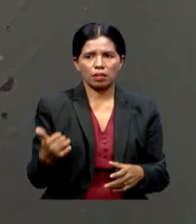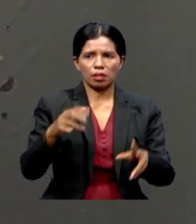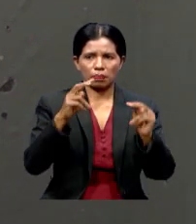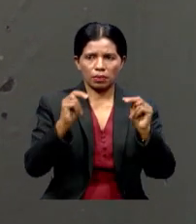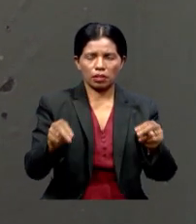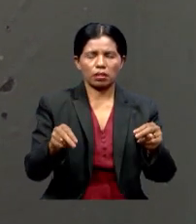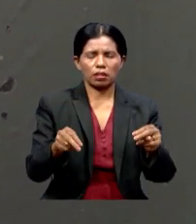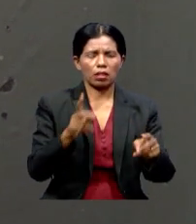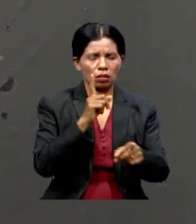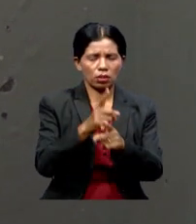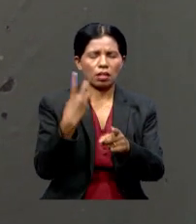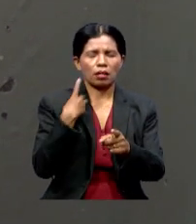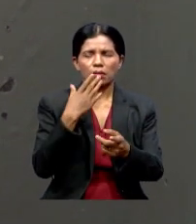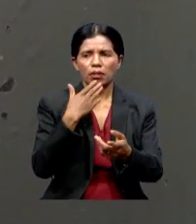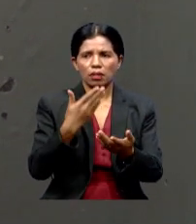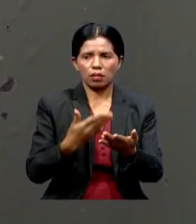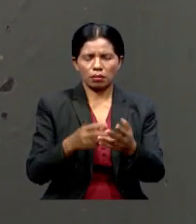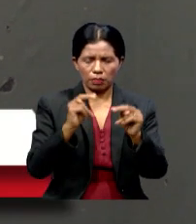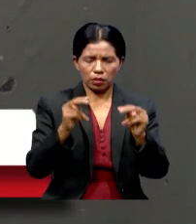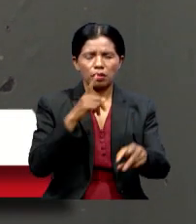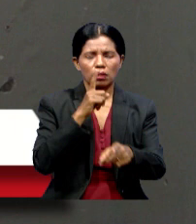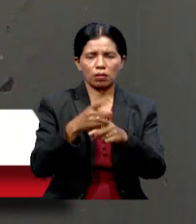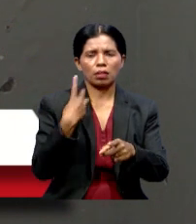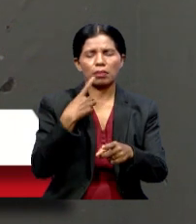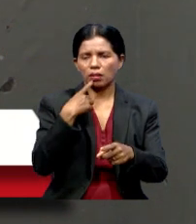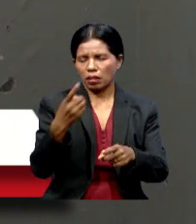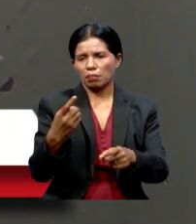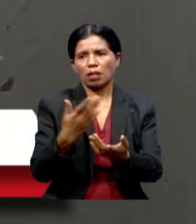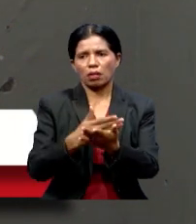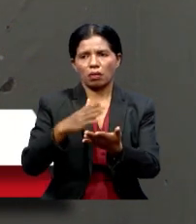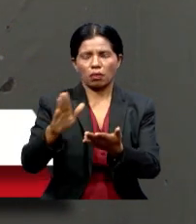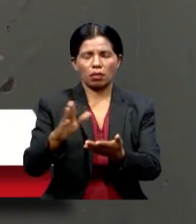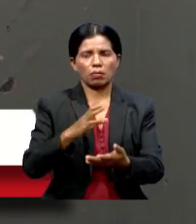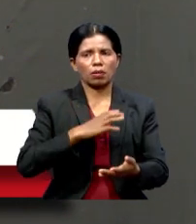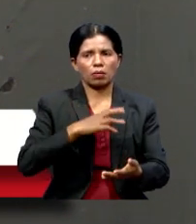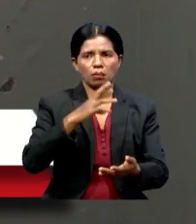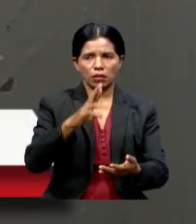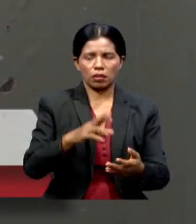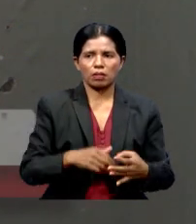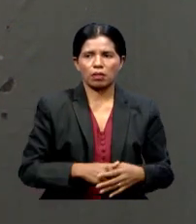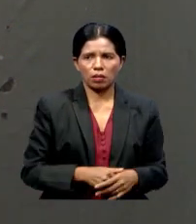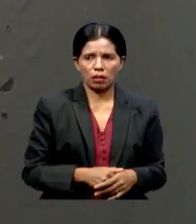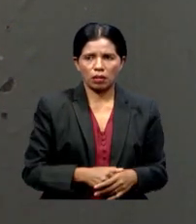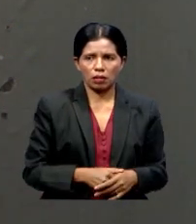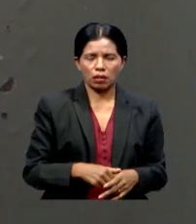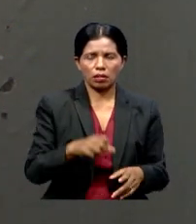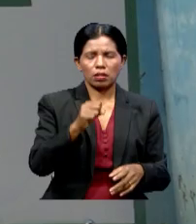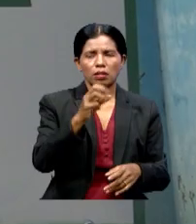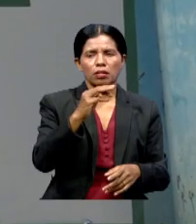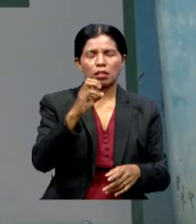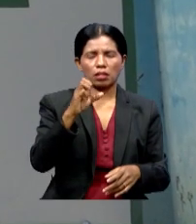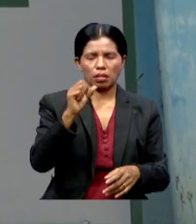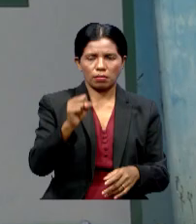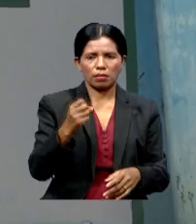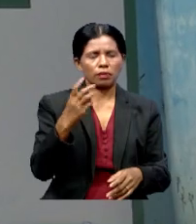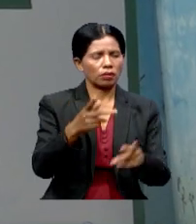ser sosa mas será quando precisa ali haruka ba comoro mesmo sementara né sames maclaiana né